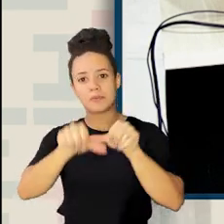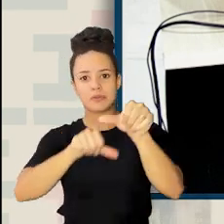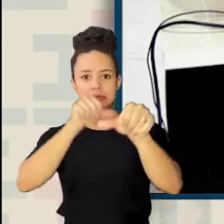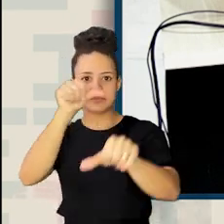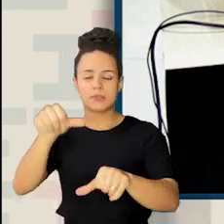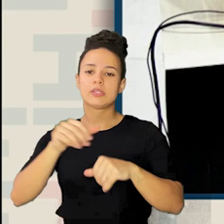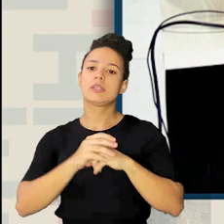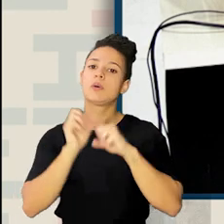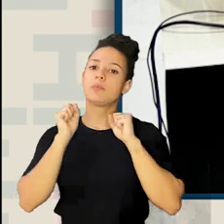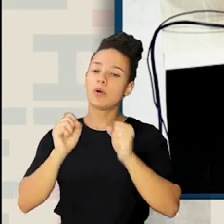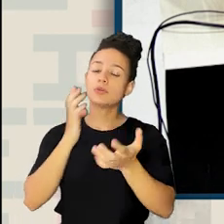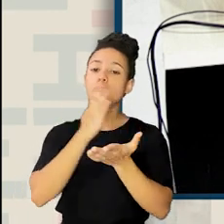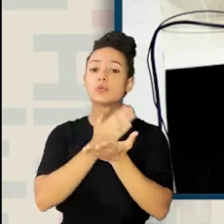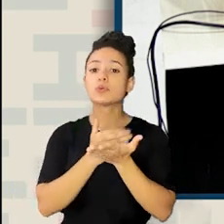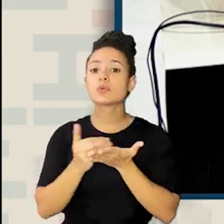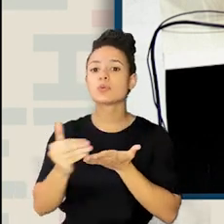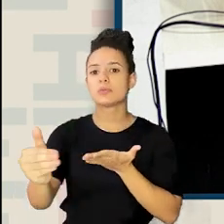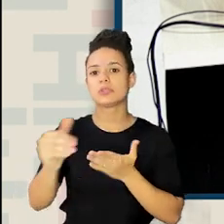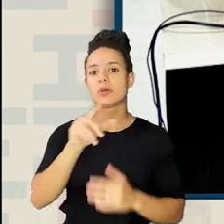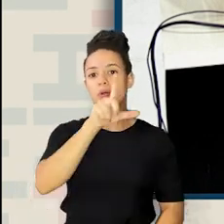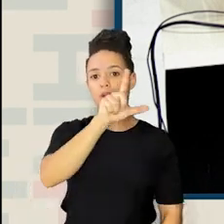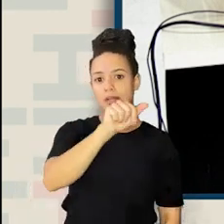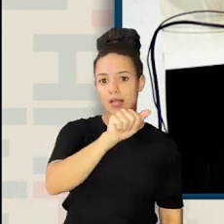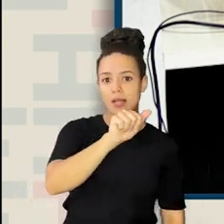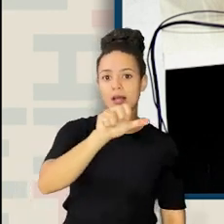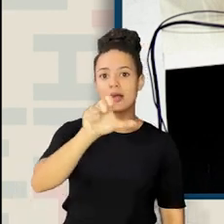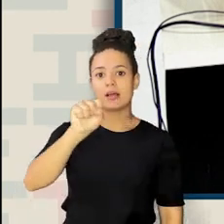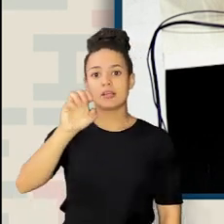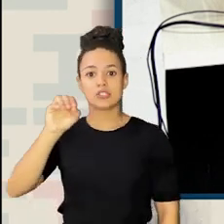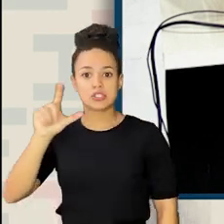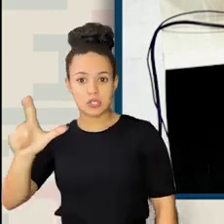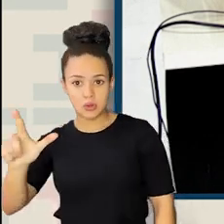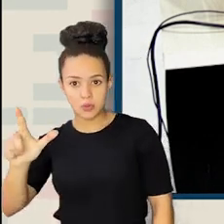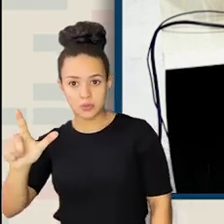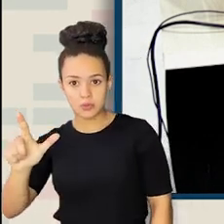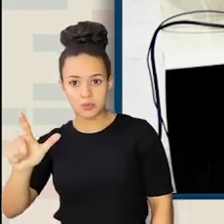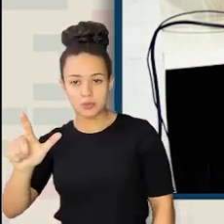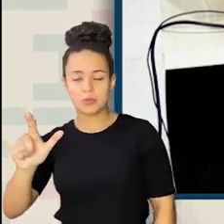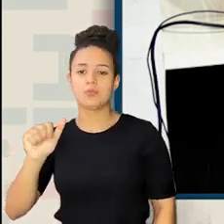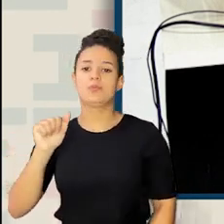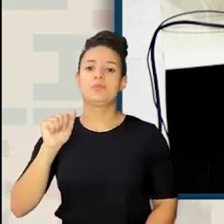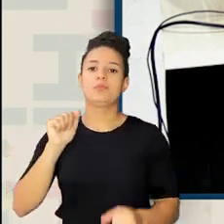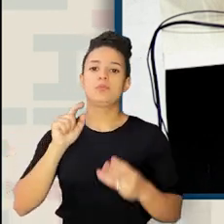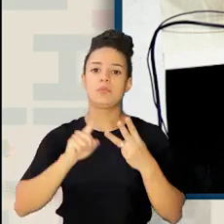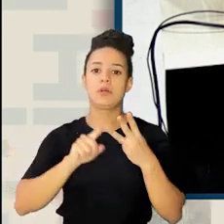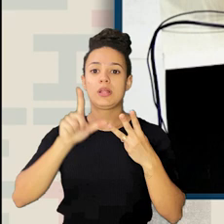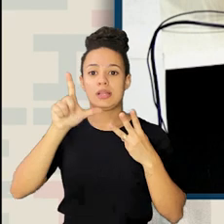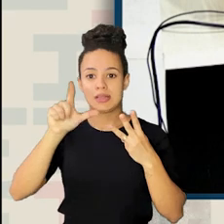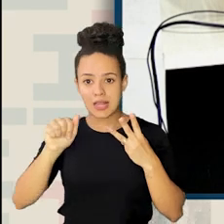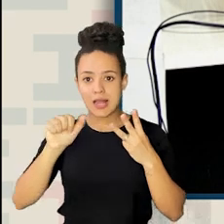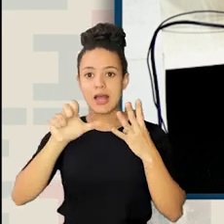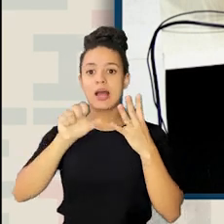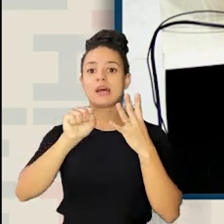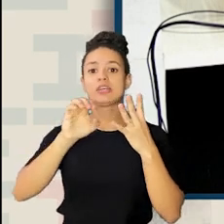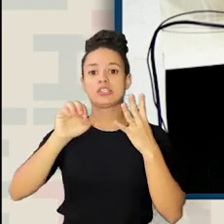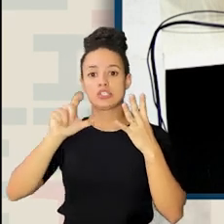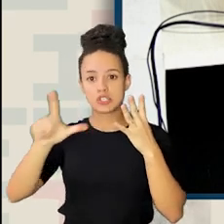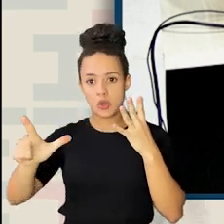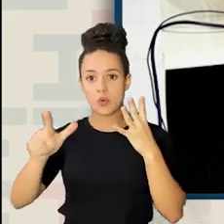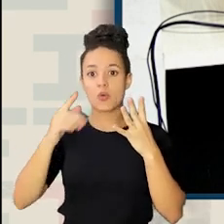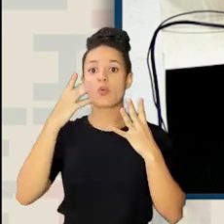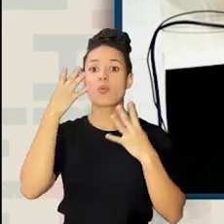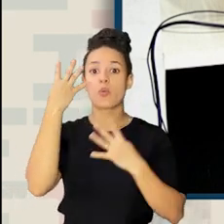a gente pode começar com o Lá e o Sol. Lá, Sol, Lá, Sol,